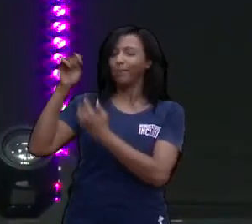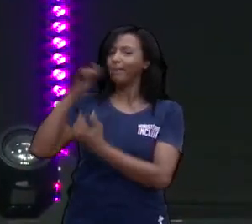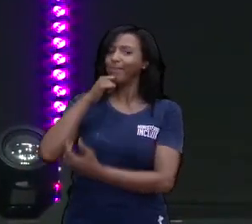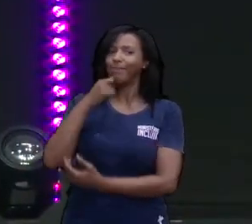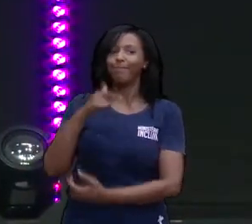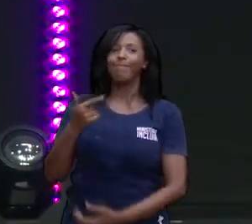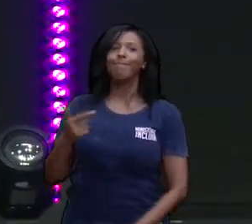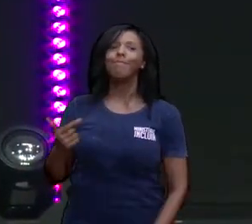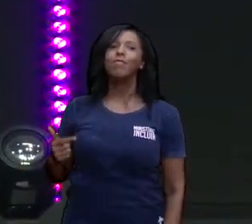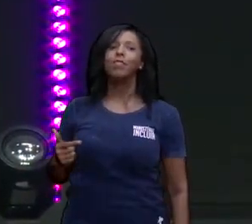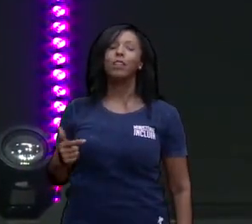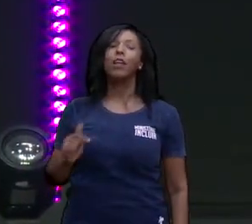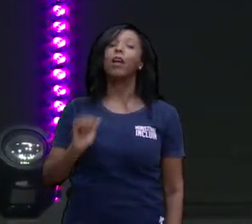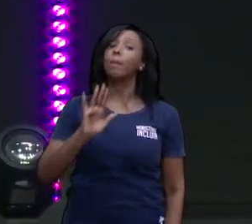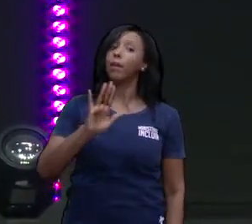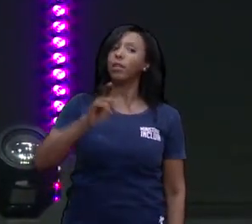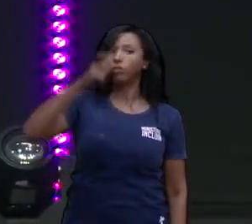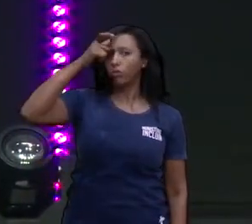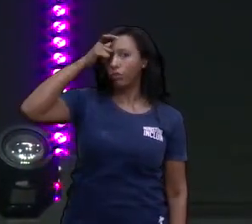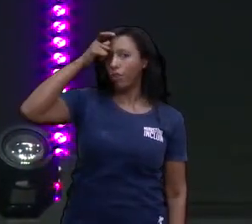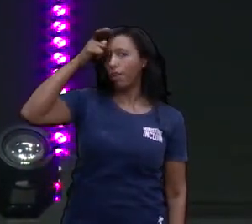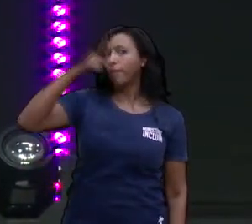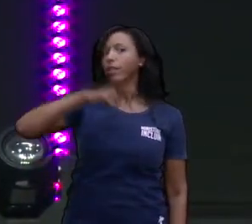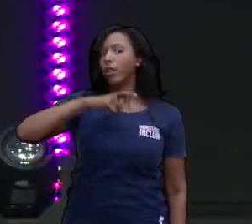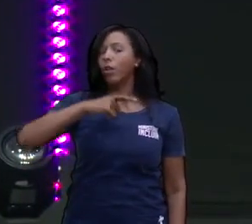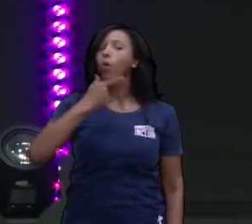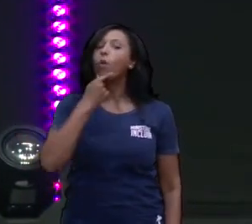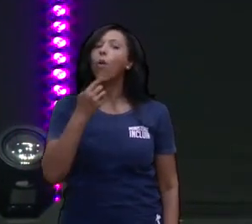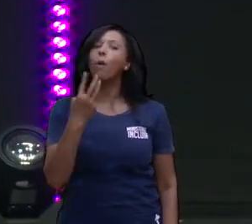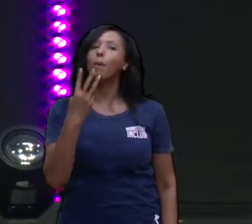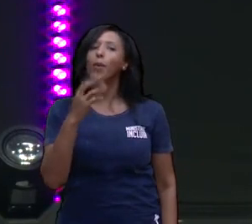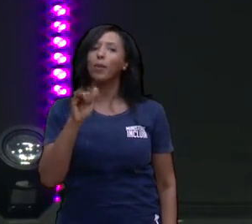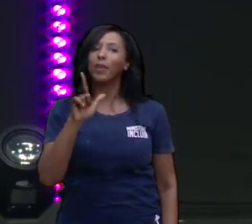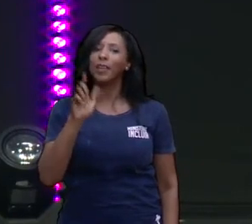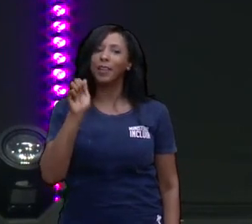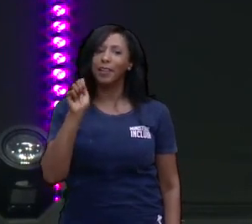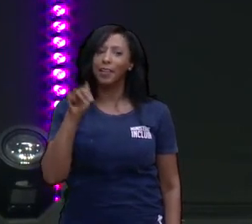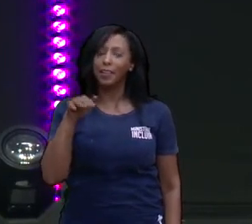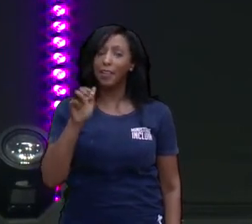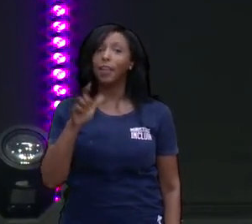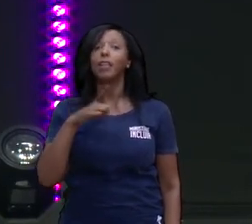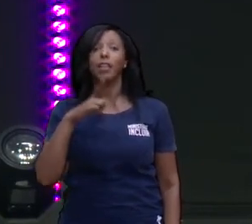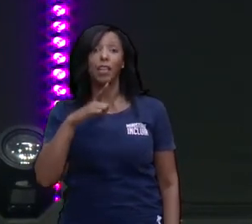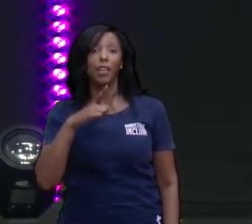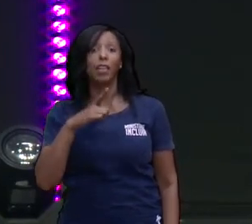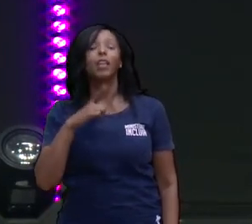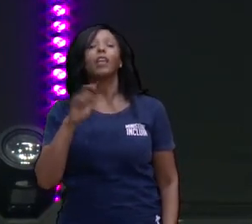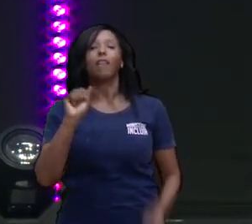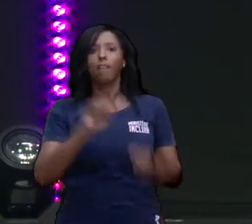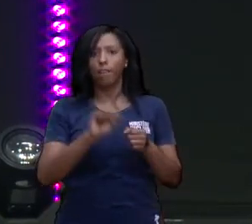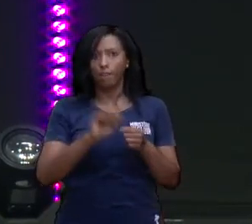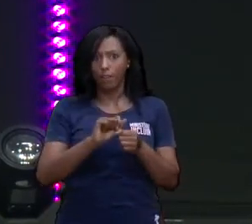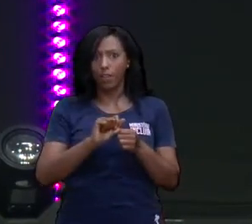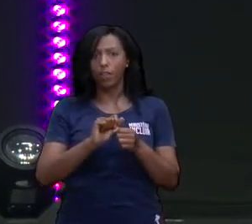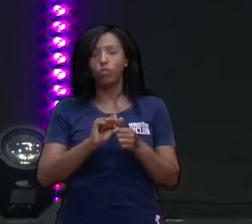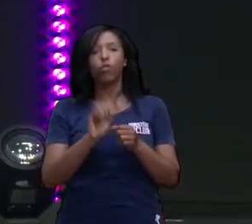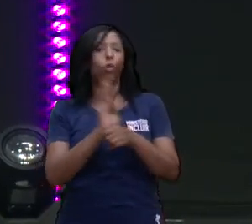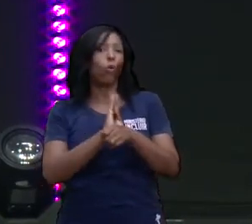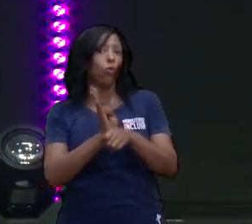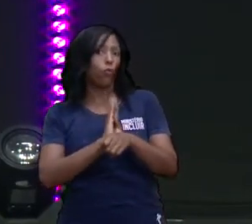é mas existe sim o diabo William Peter blatty autor do filme O Exorcista ele